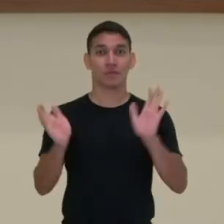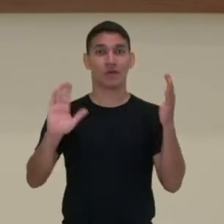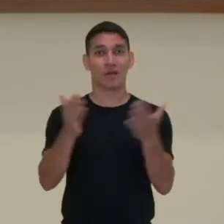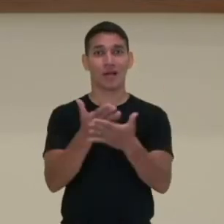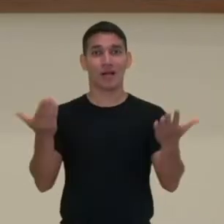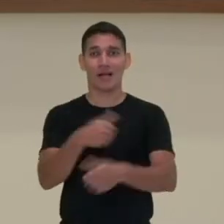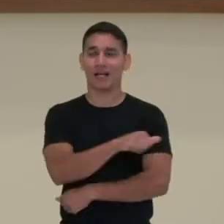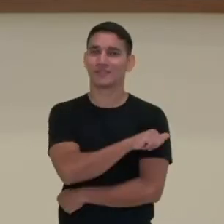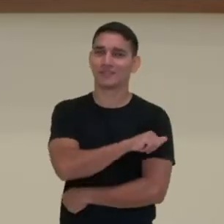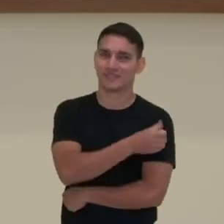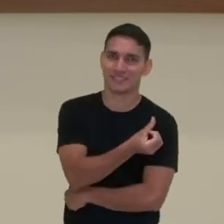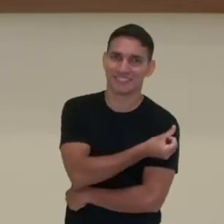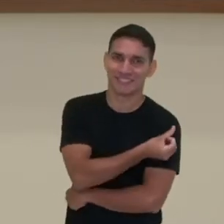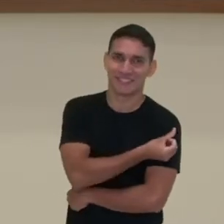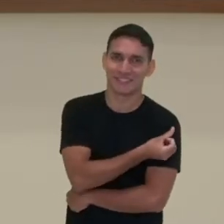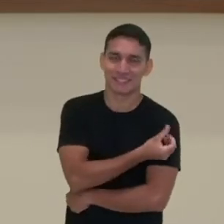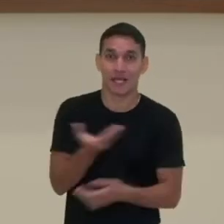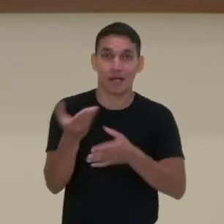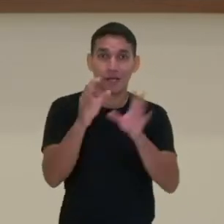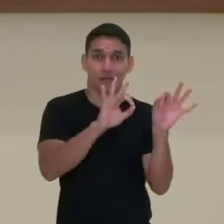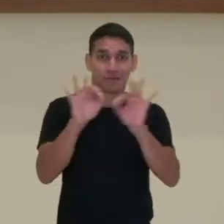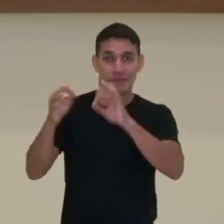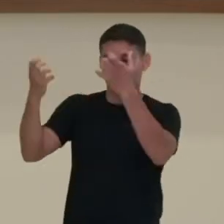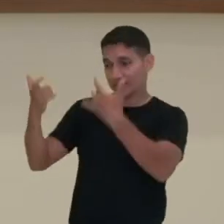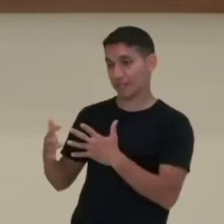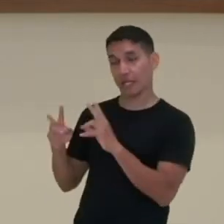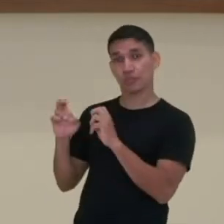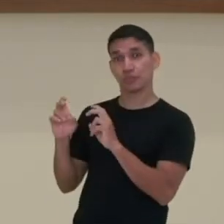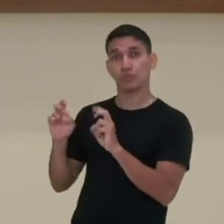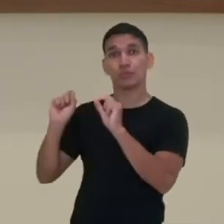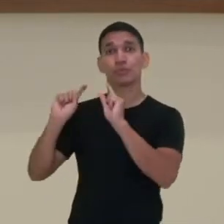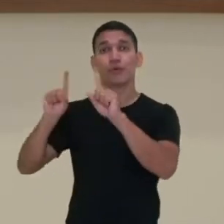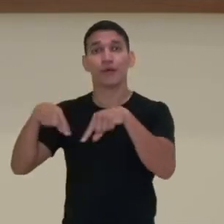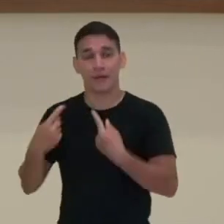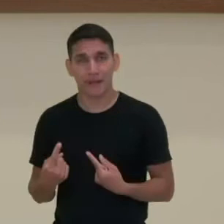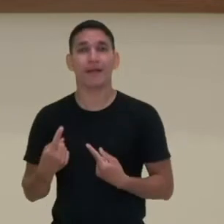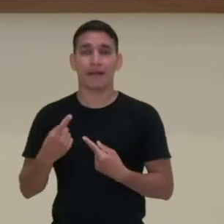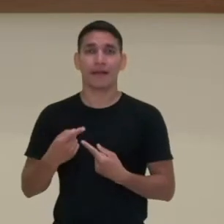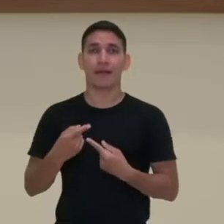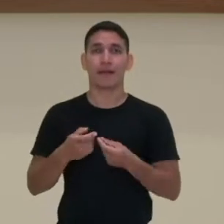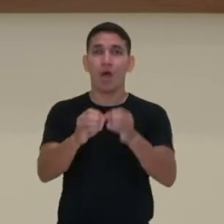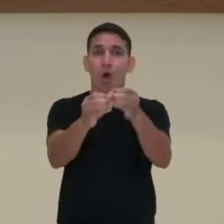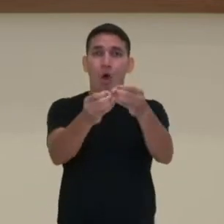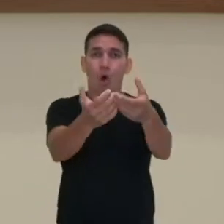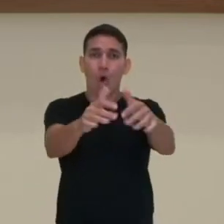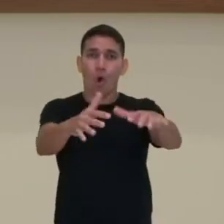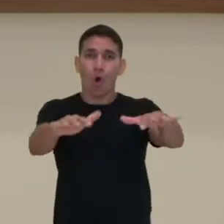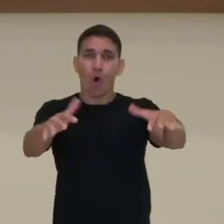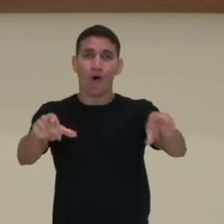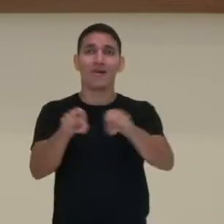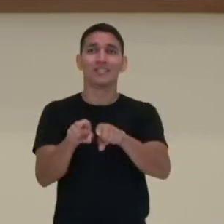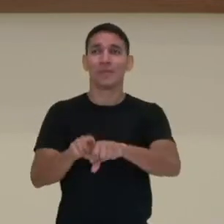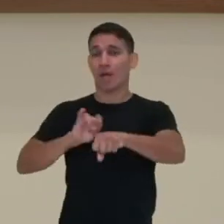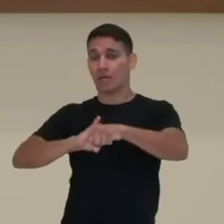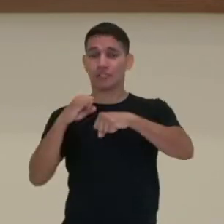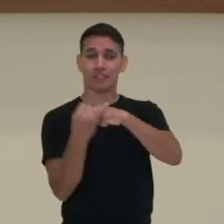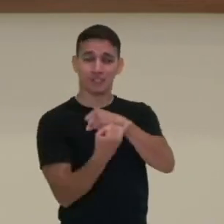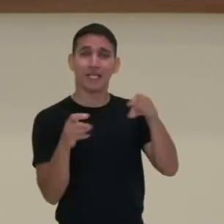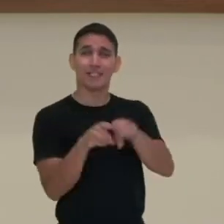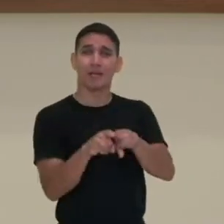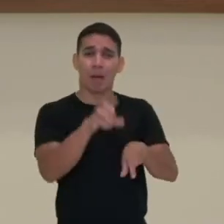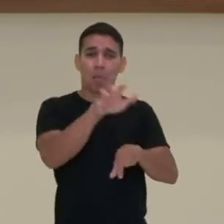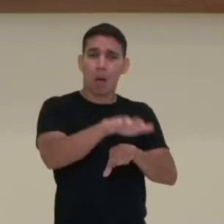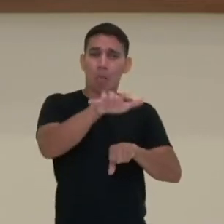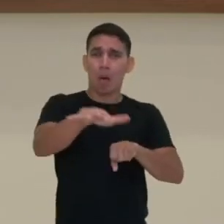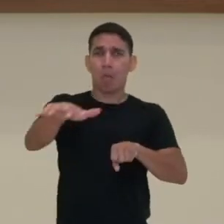Olá, estudantes do sexto ano. Neste vídeo vamos falar sobre os oceanos, as ilhas, os